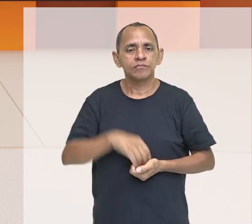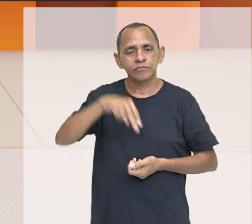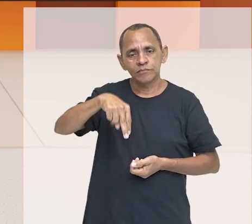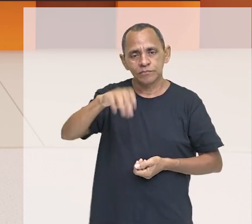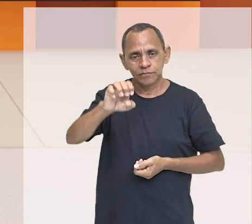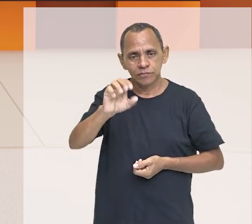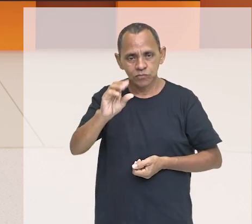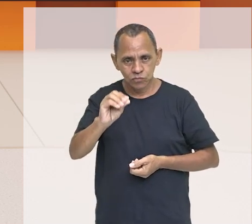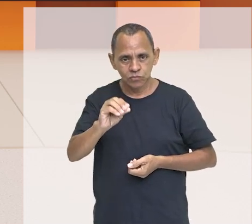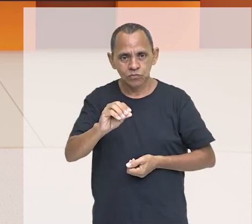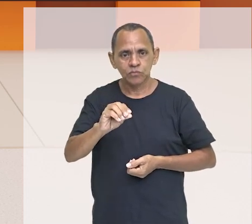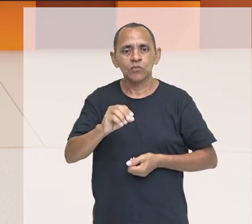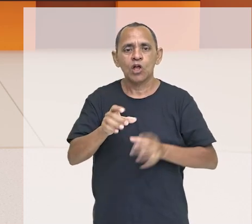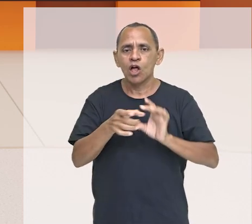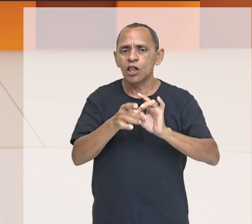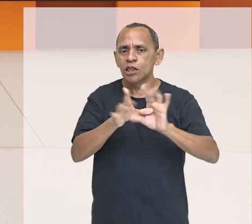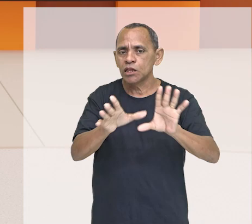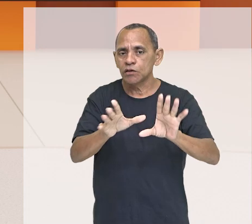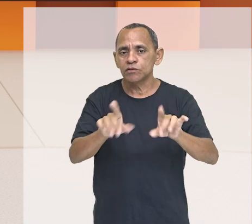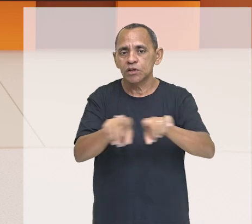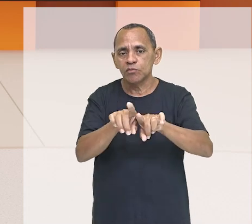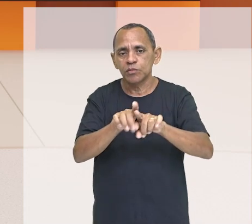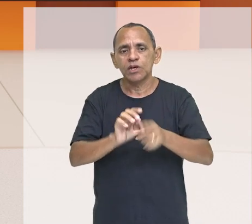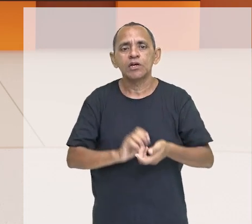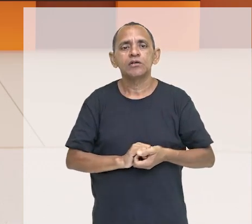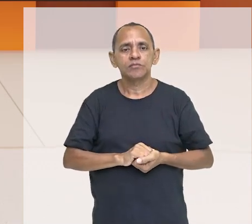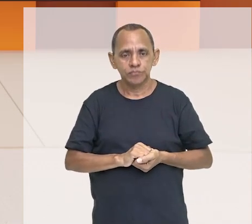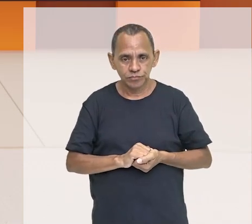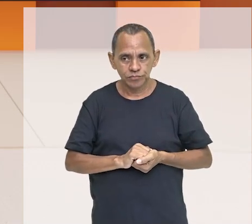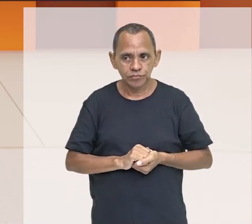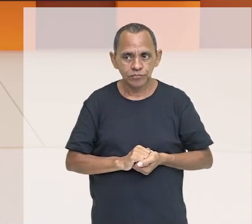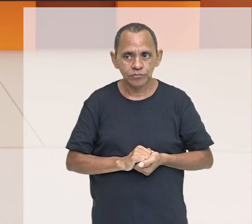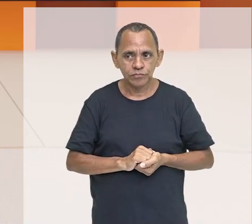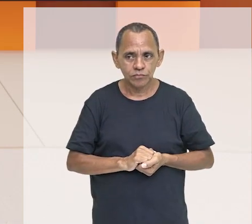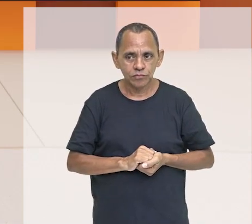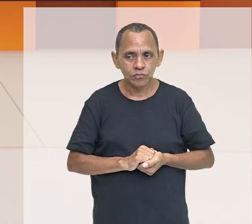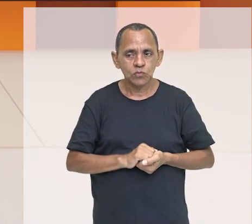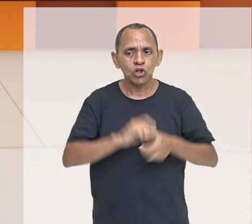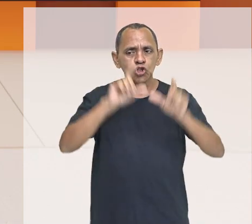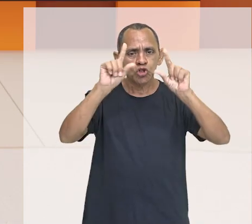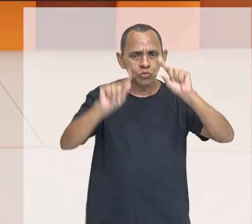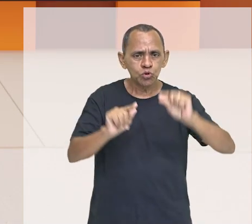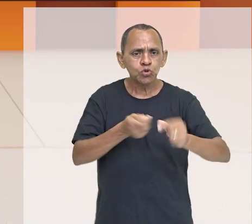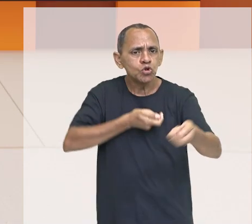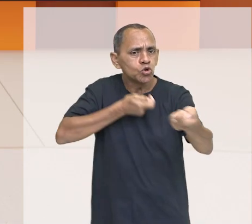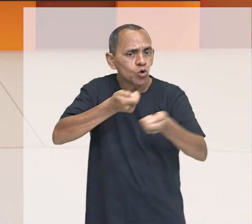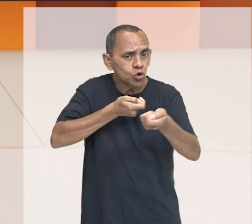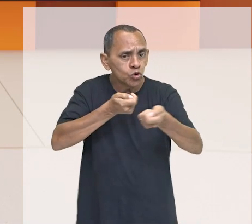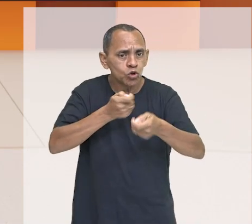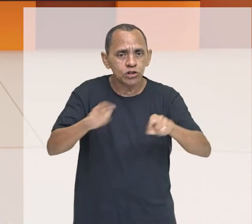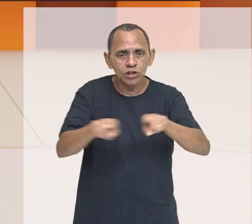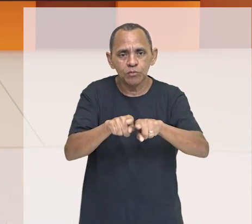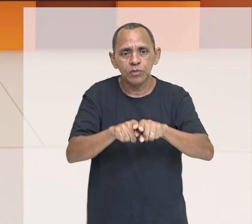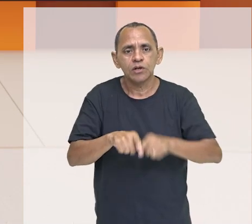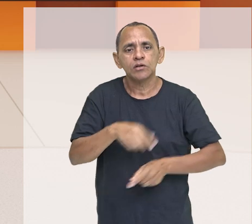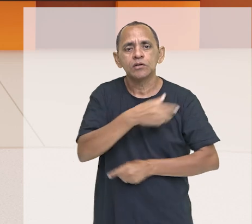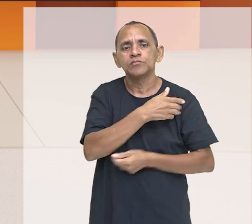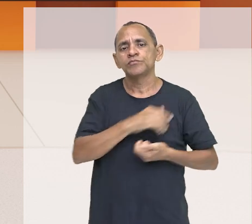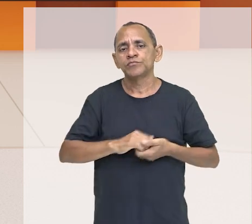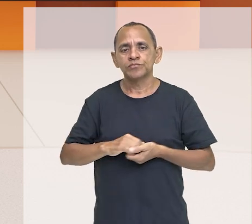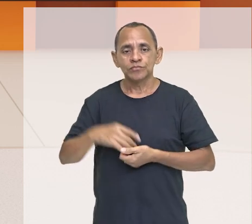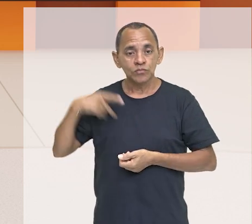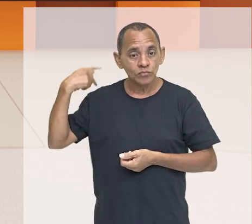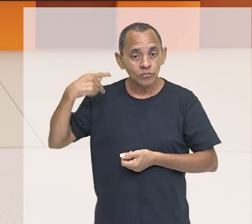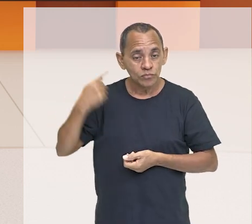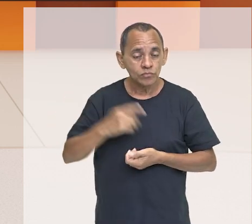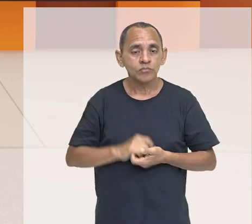progressiva exclusão, né, do Estado chamado Estado mínimo. na política, retorno das